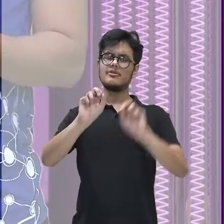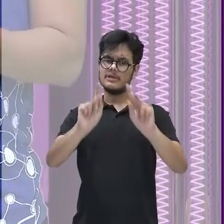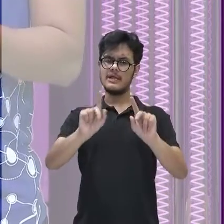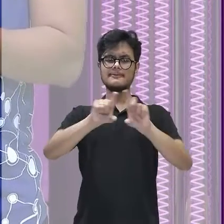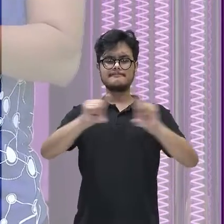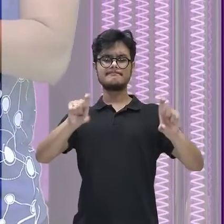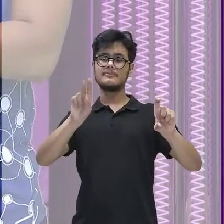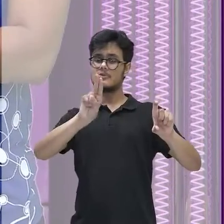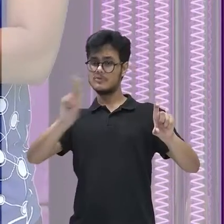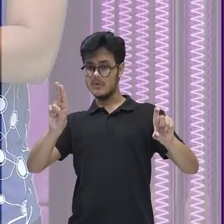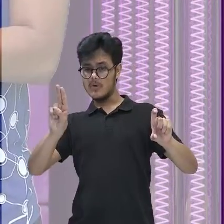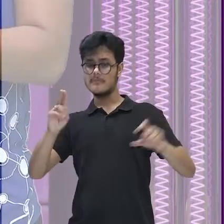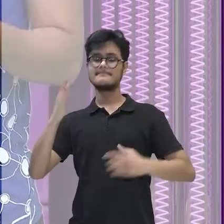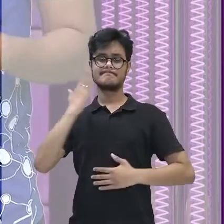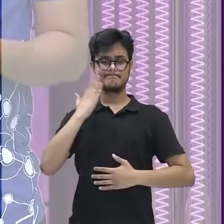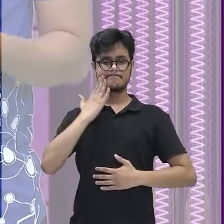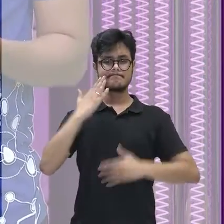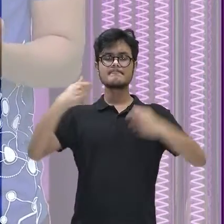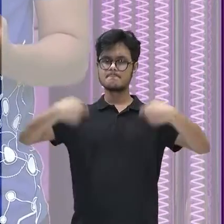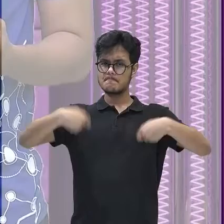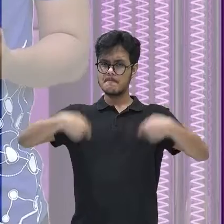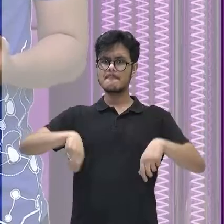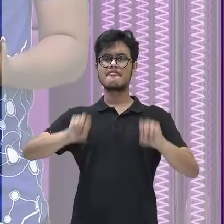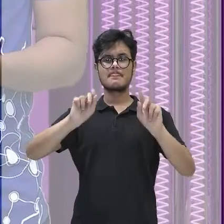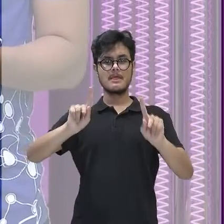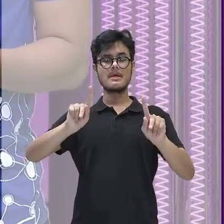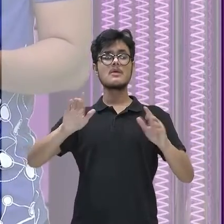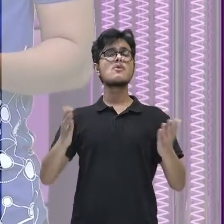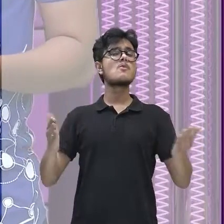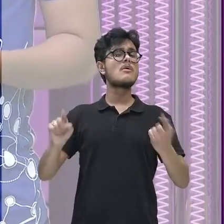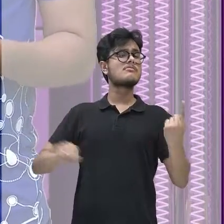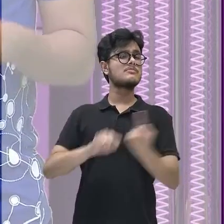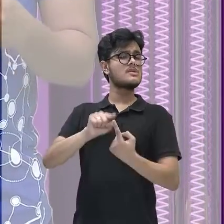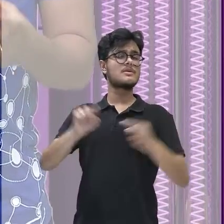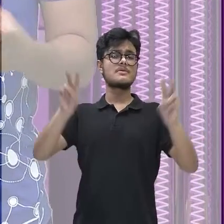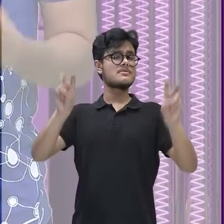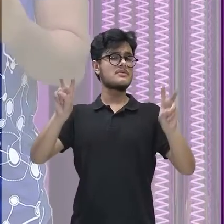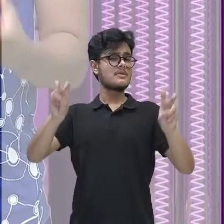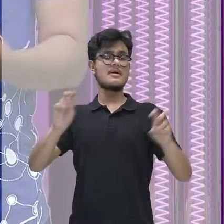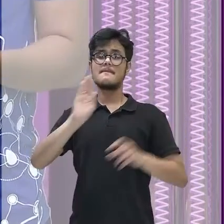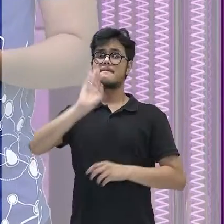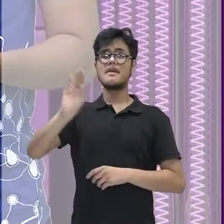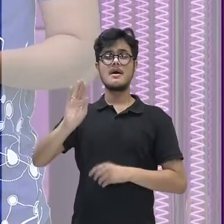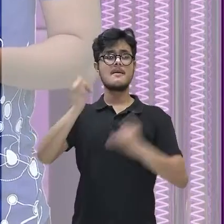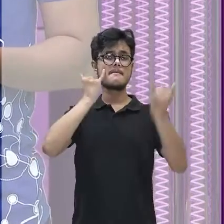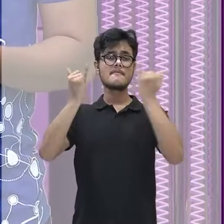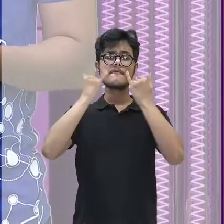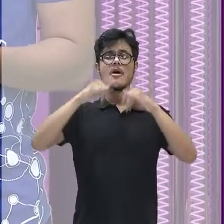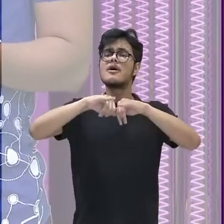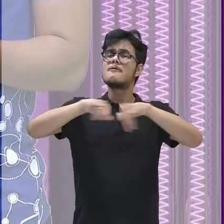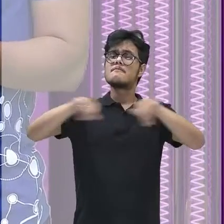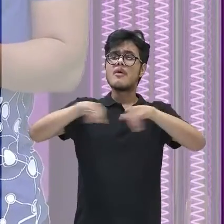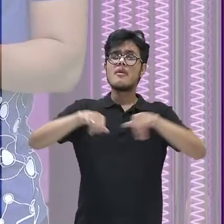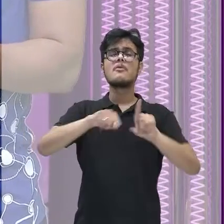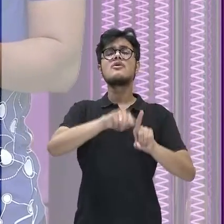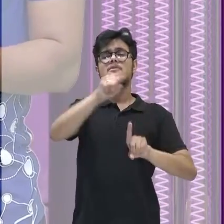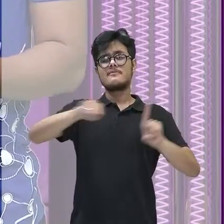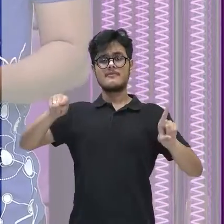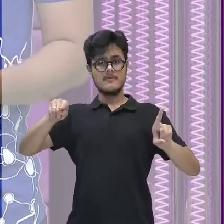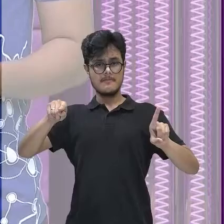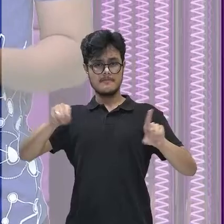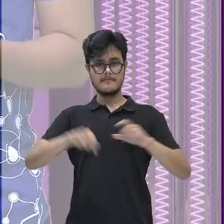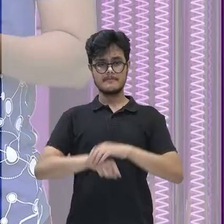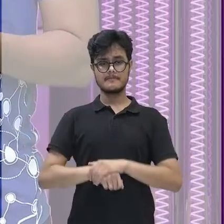título, identificar qual é o tipo de gráfico e o objetivo do autor. O que é que ele quer transmitir ali com aquelas